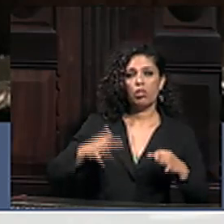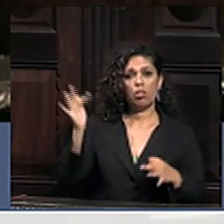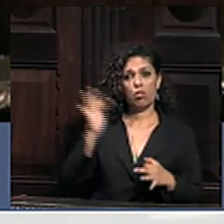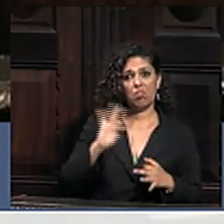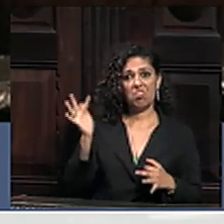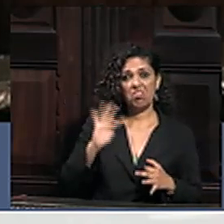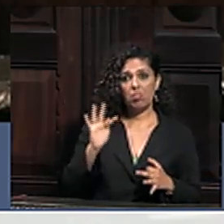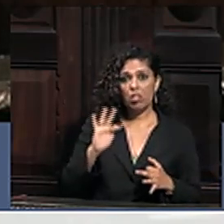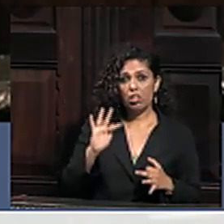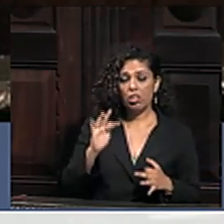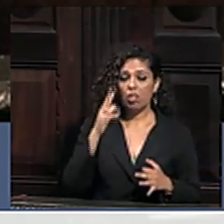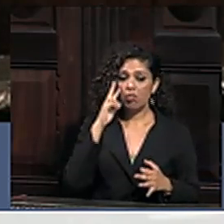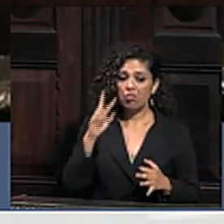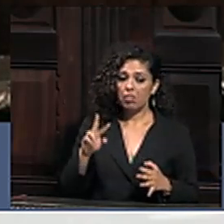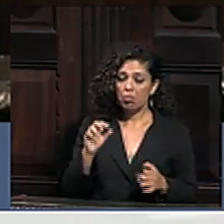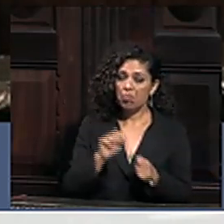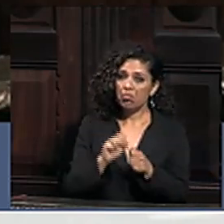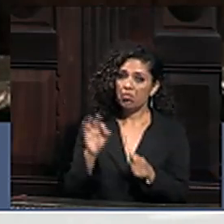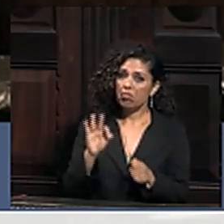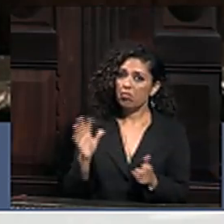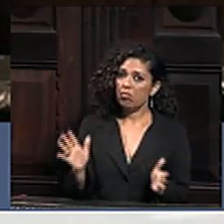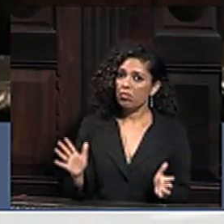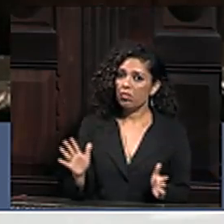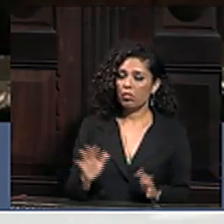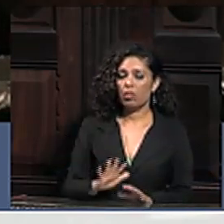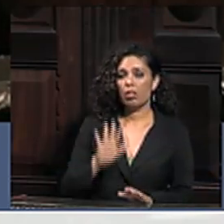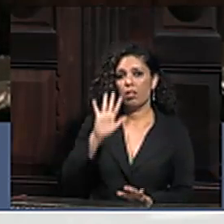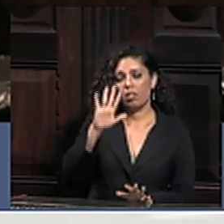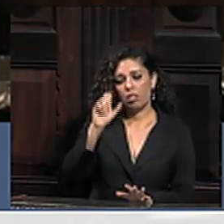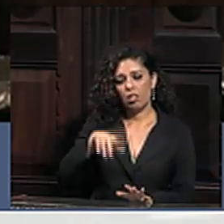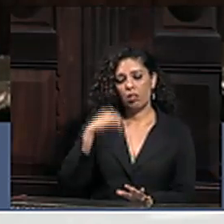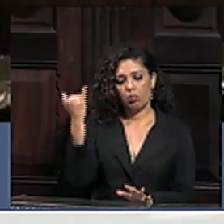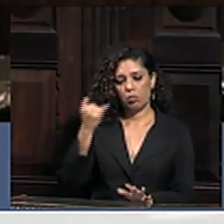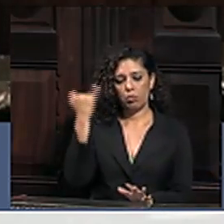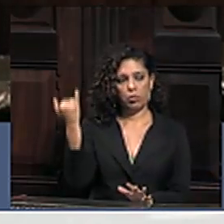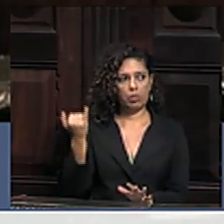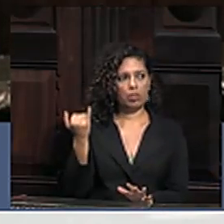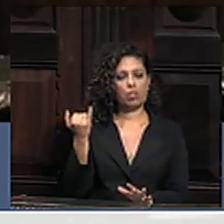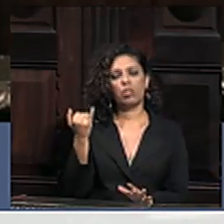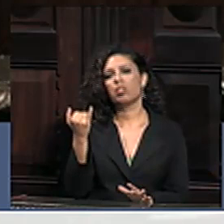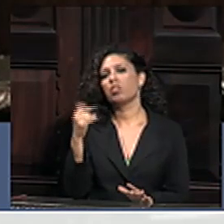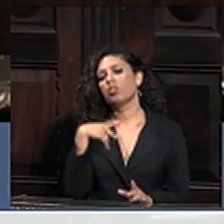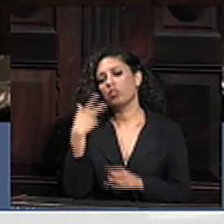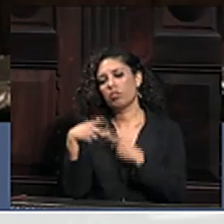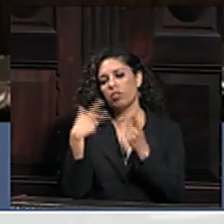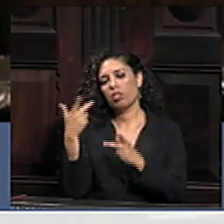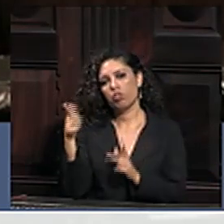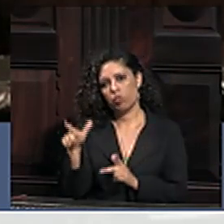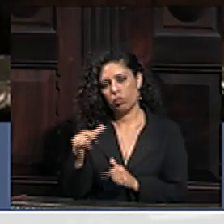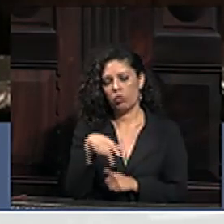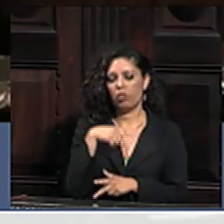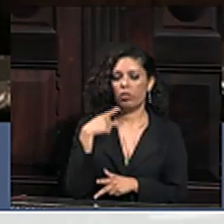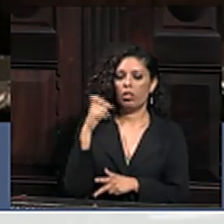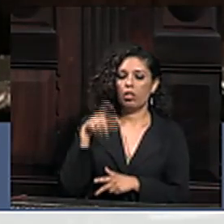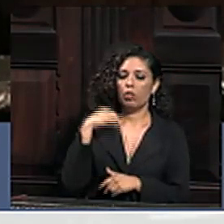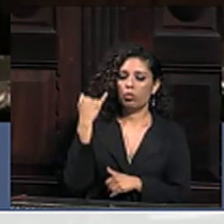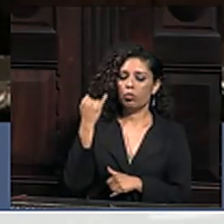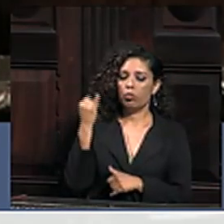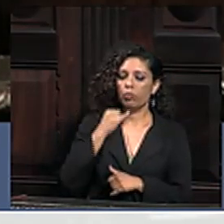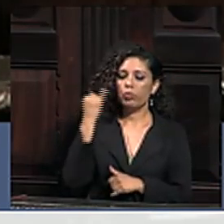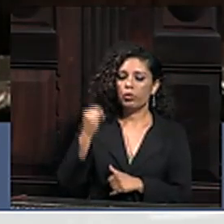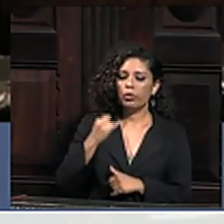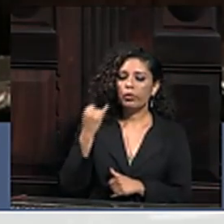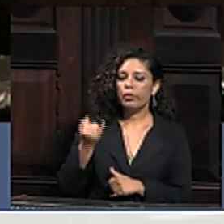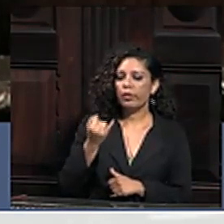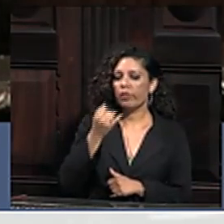É que é importante destacar, para que a gente não tenha novamente interpretações